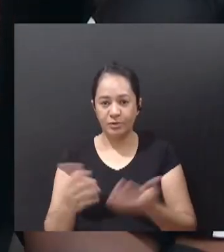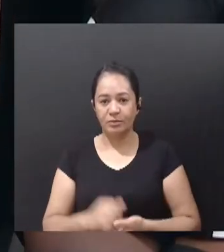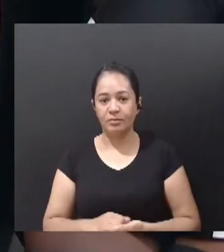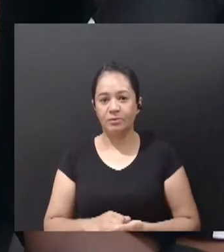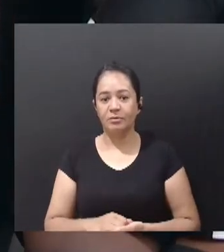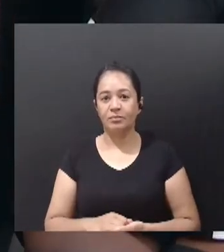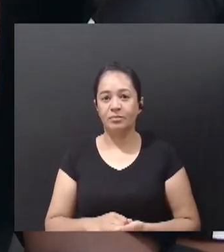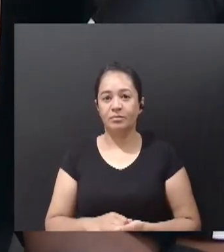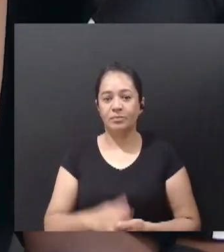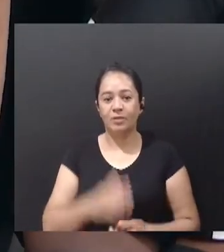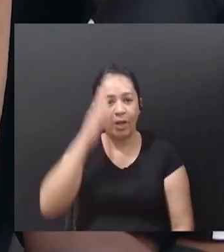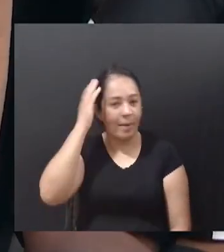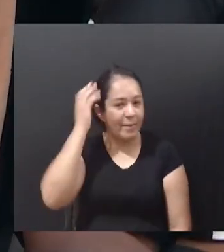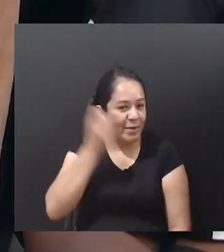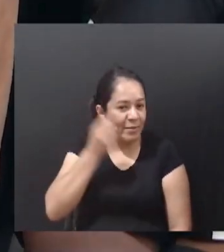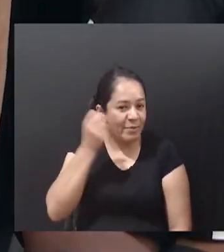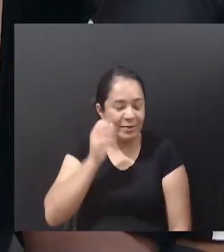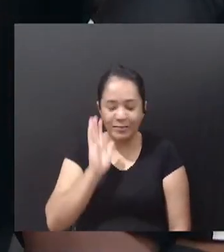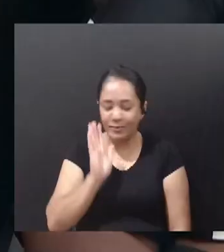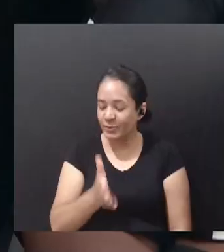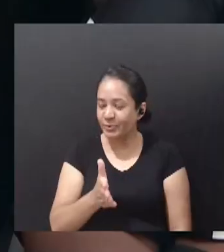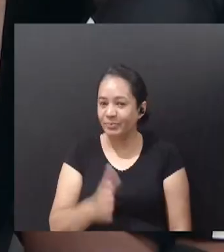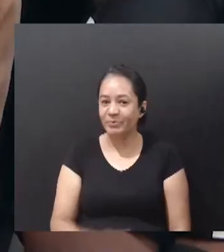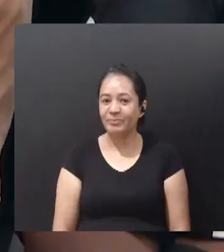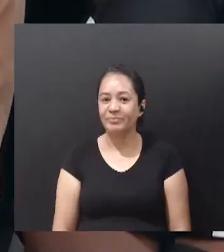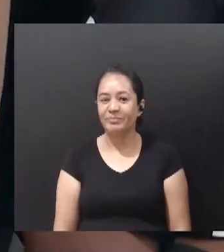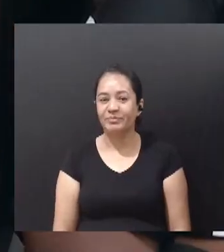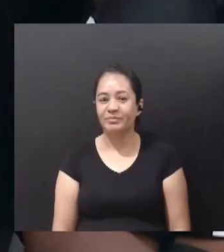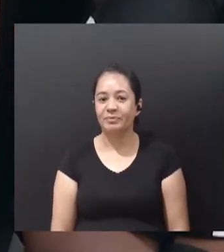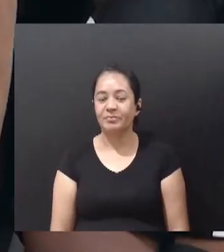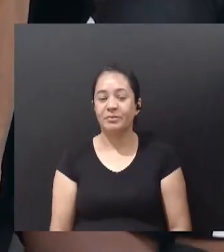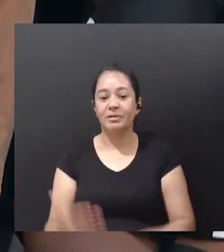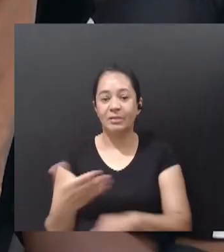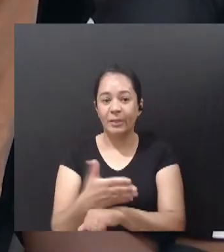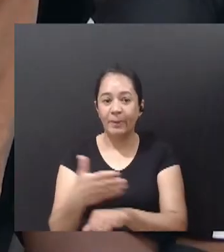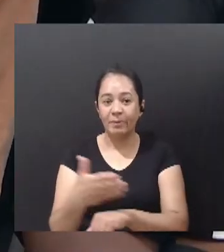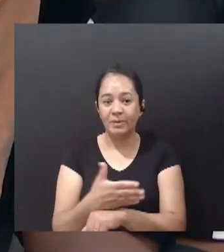igual dele já. E assim, estar participando